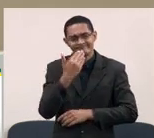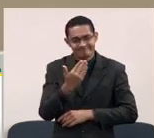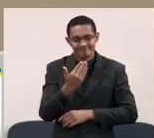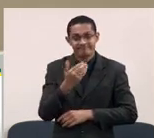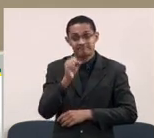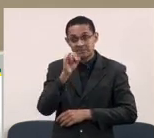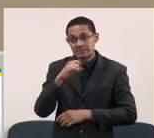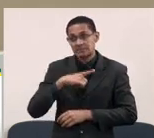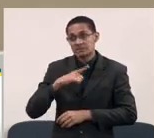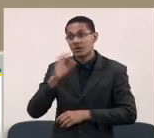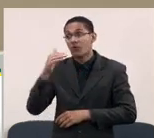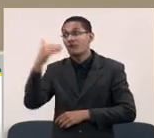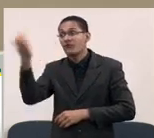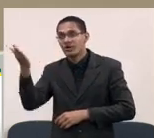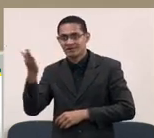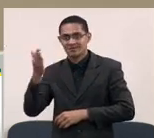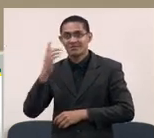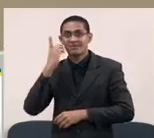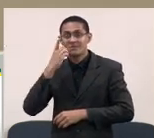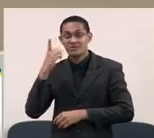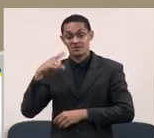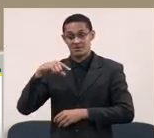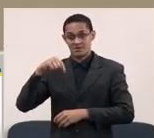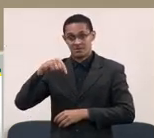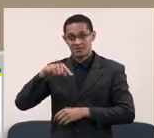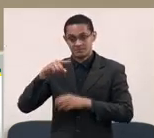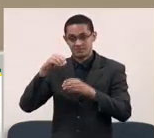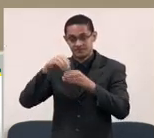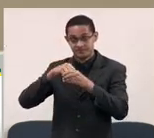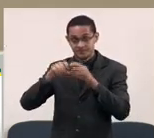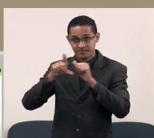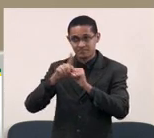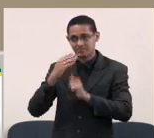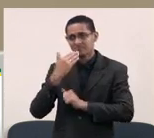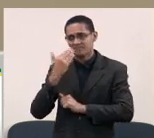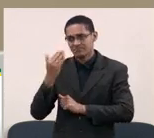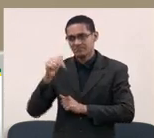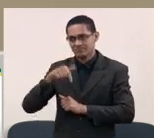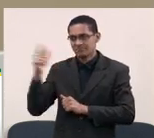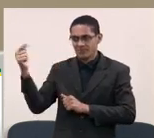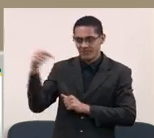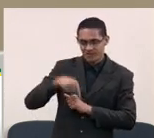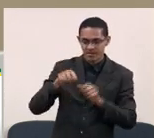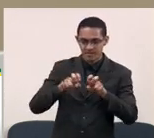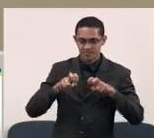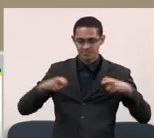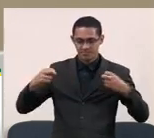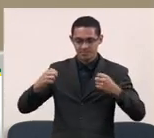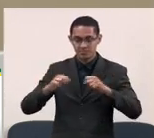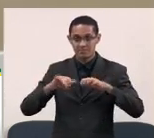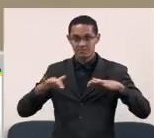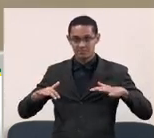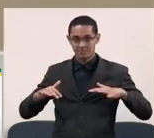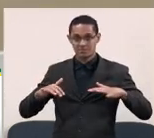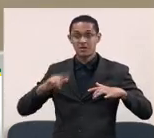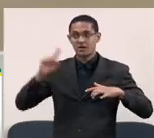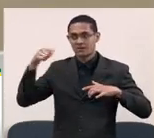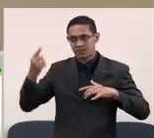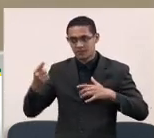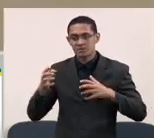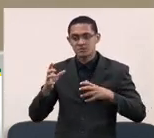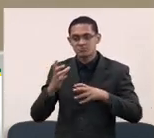tenha algum deputado aqui dentro da casa, que possa vir depois, no momento da votação, para garantir o